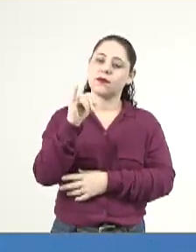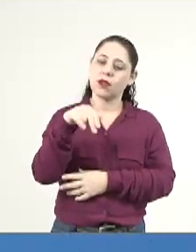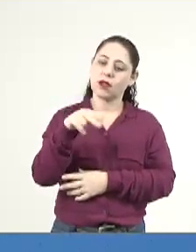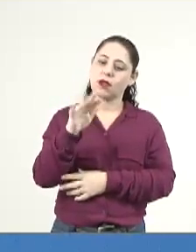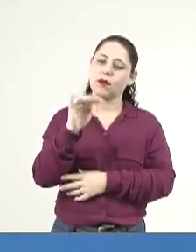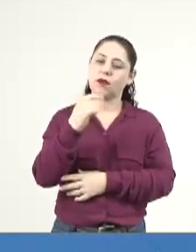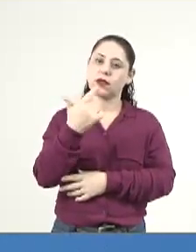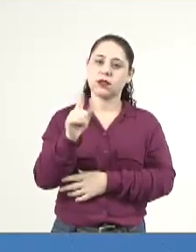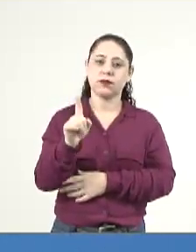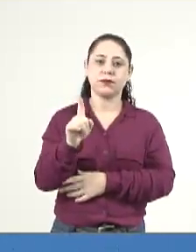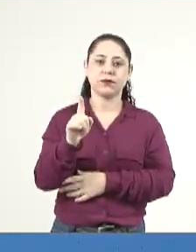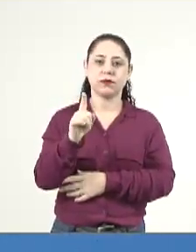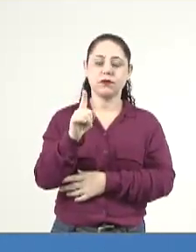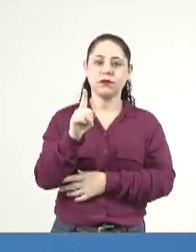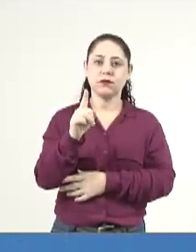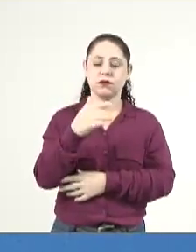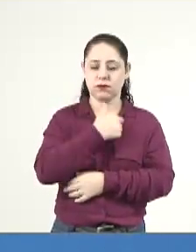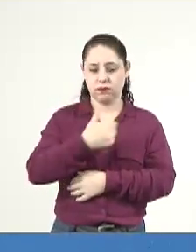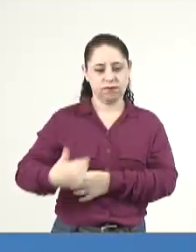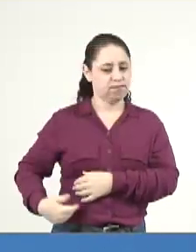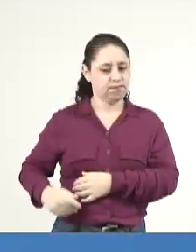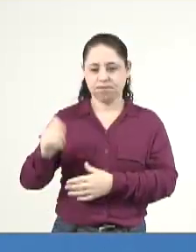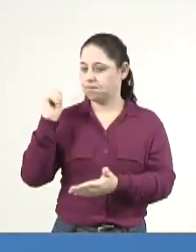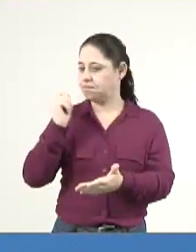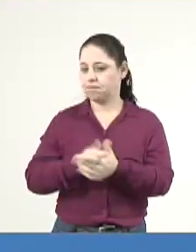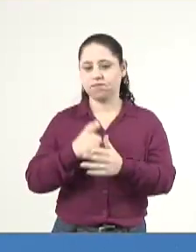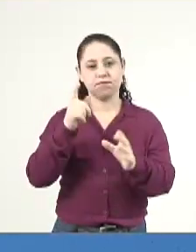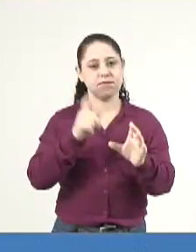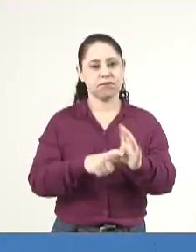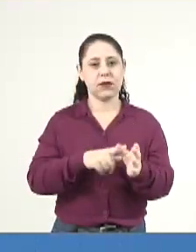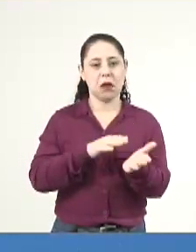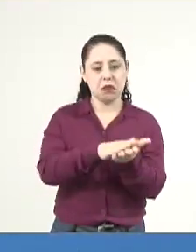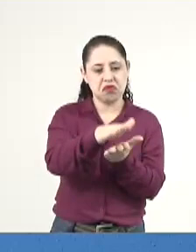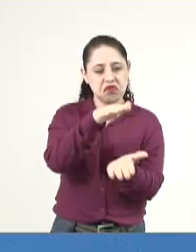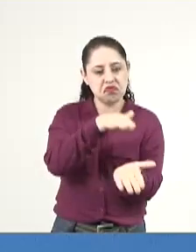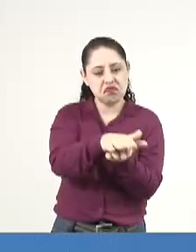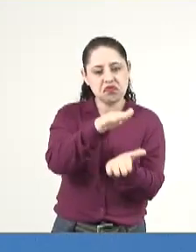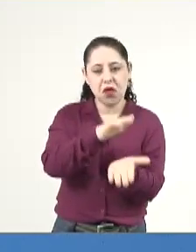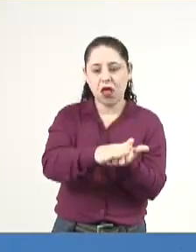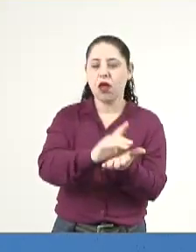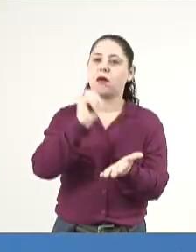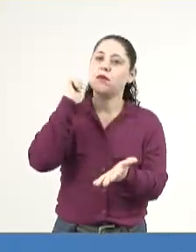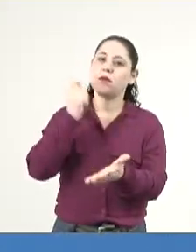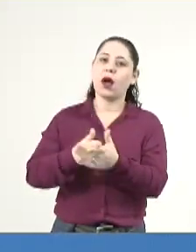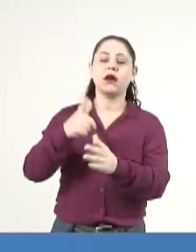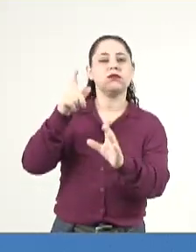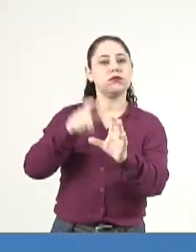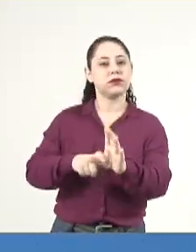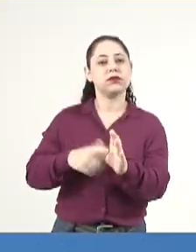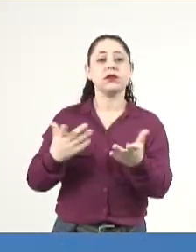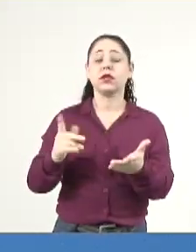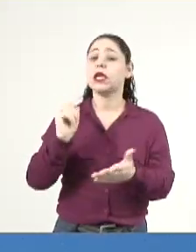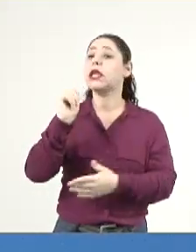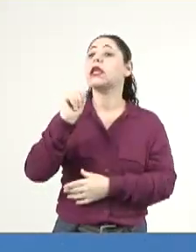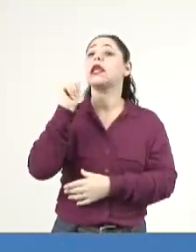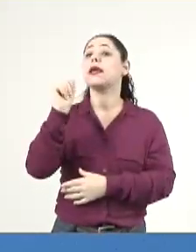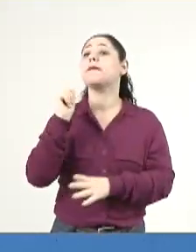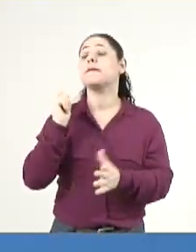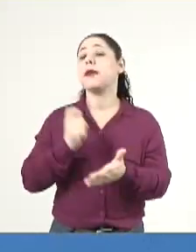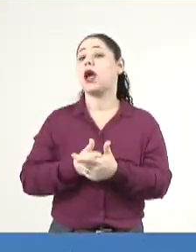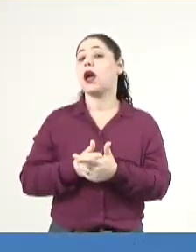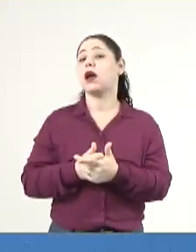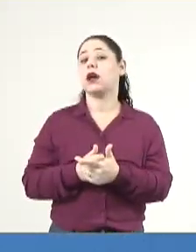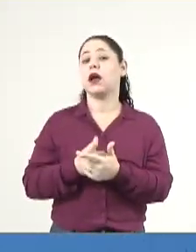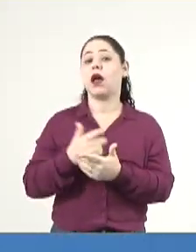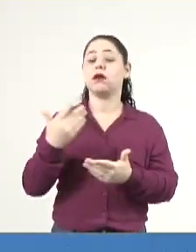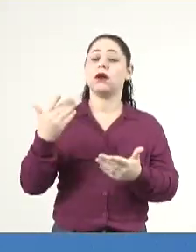Isso é, o governo não tem dinheiro para fazer no final do mês, imprime e paga a conta dessa forma. A gente sabe quem que paga a conta. Quem paga a conta